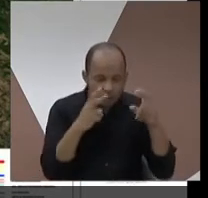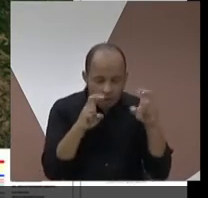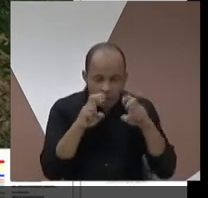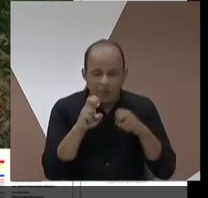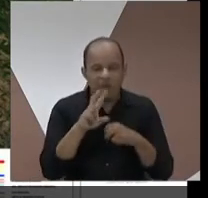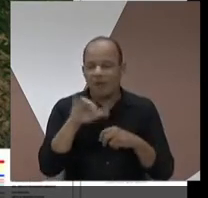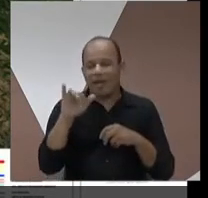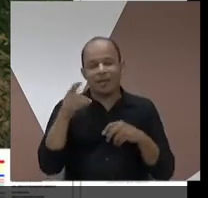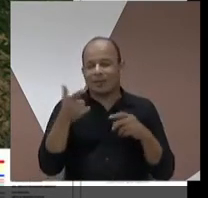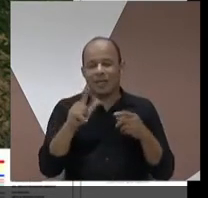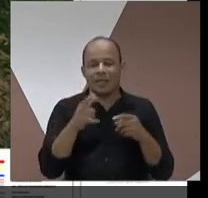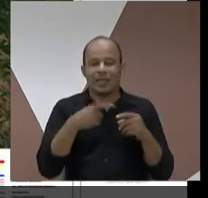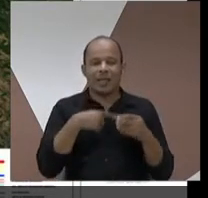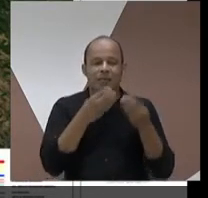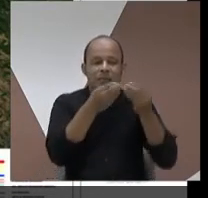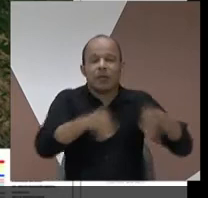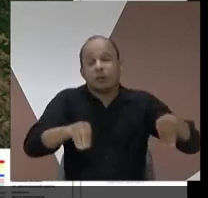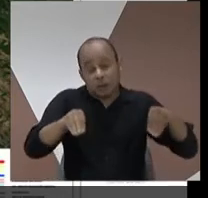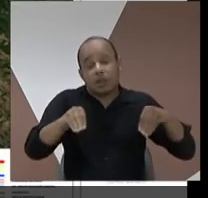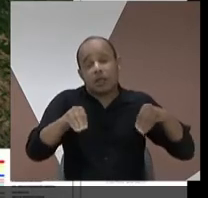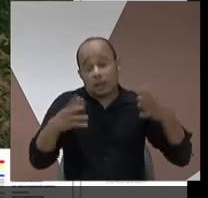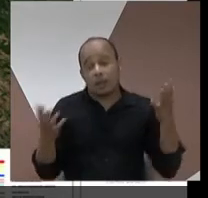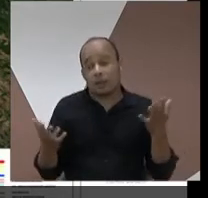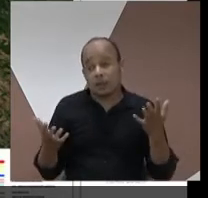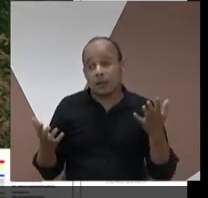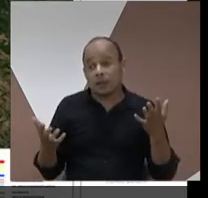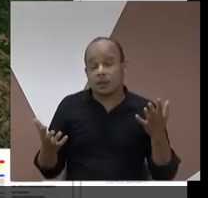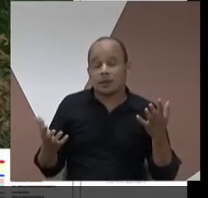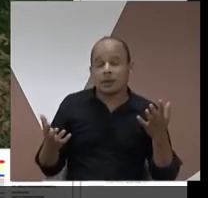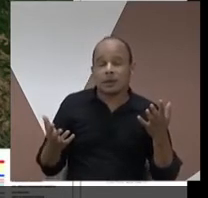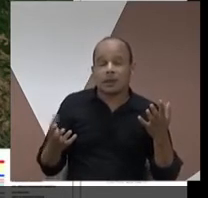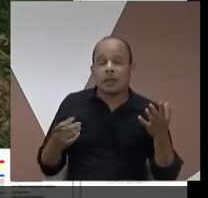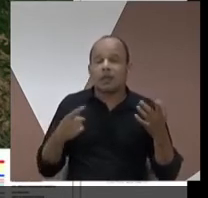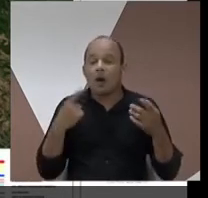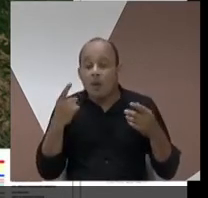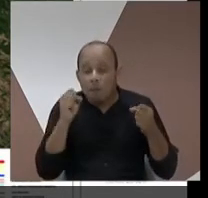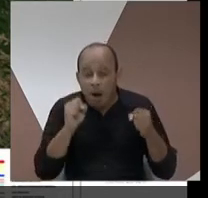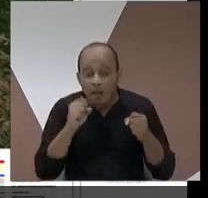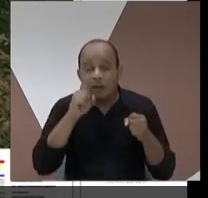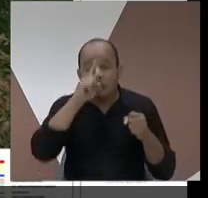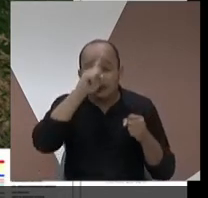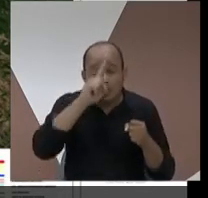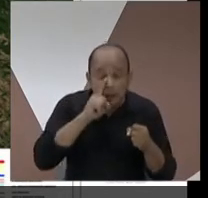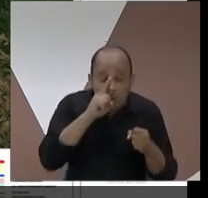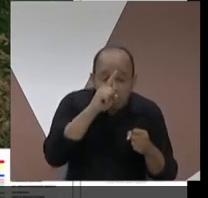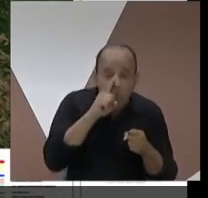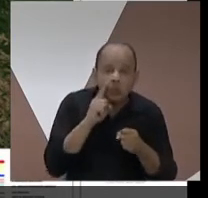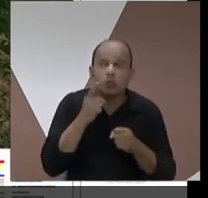Rodoanel. E outra, vai colocar em risco o conceito